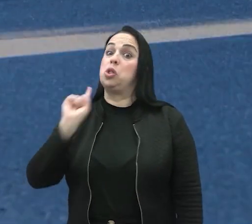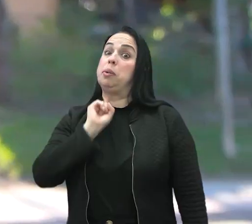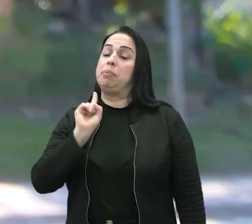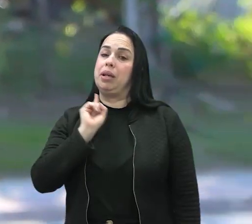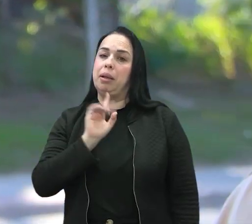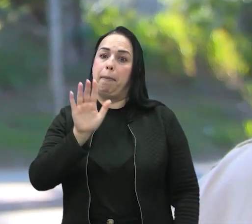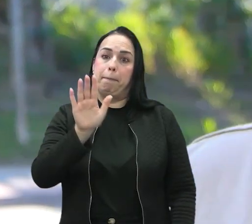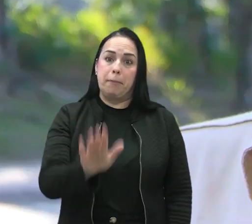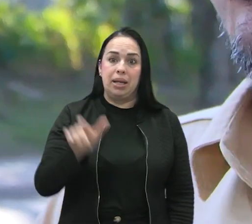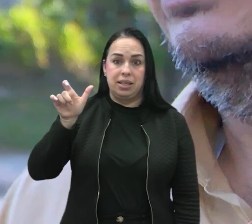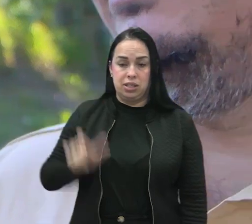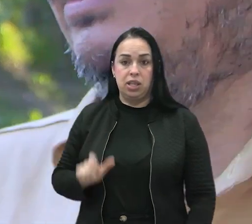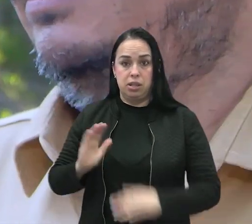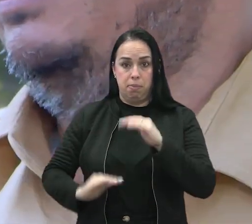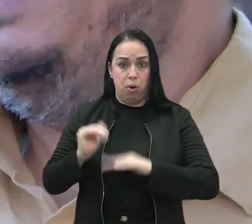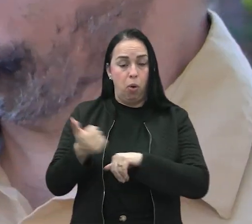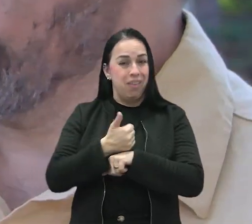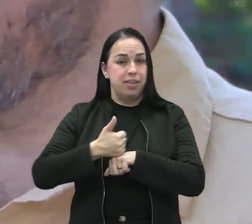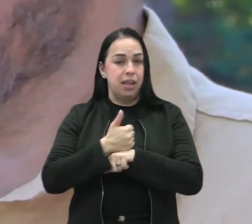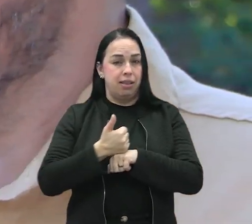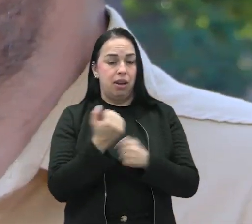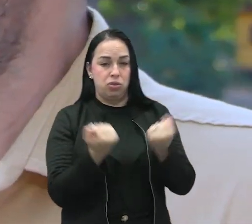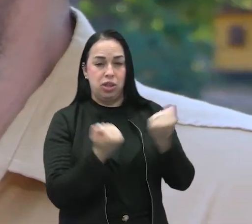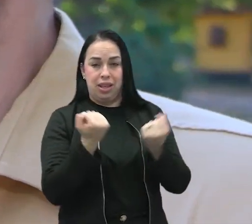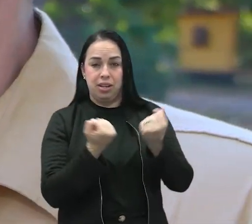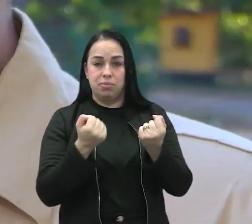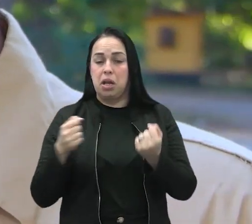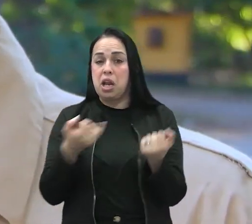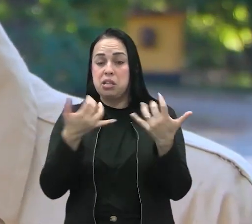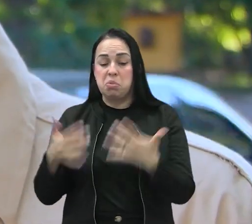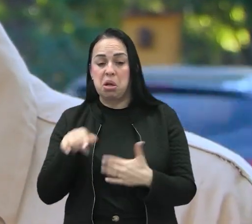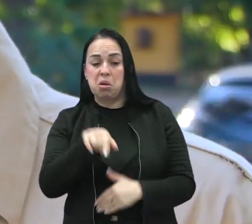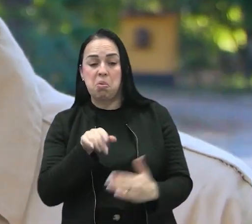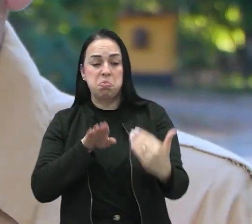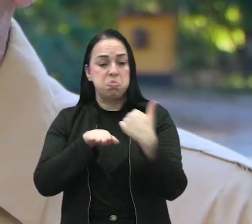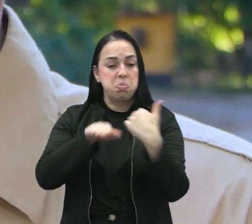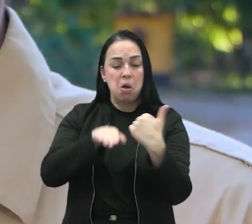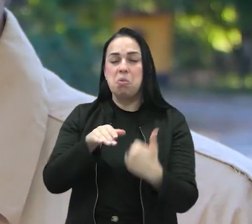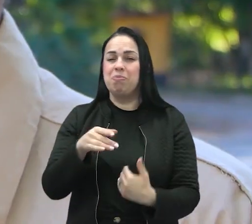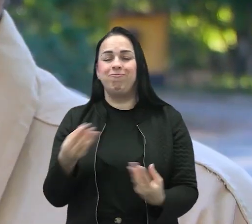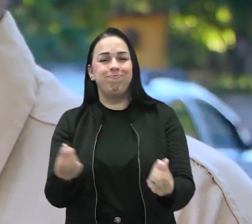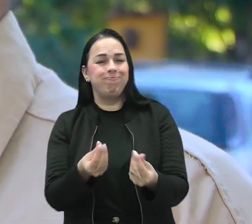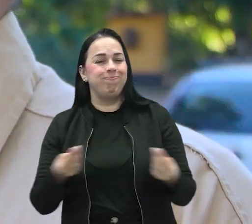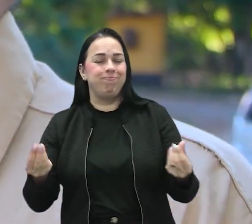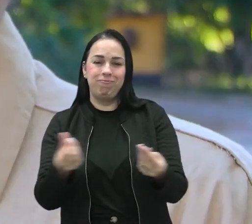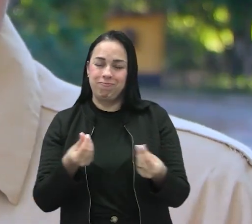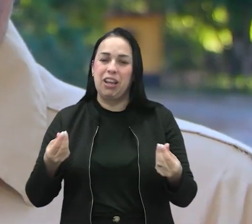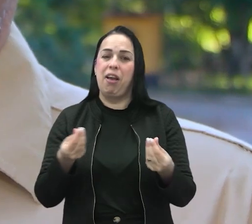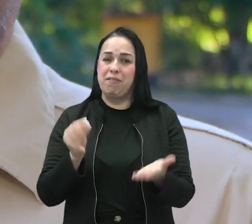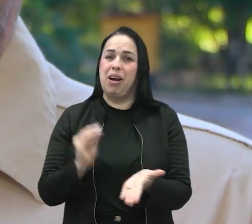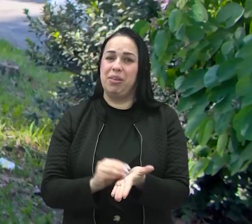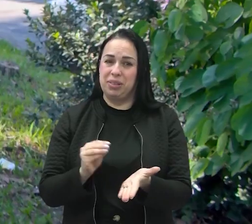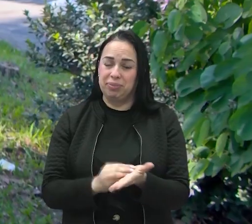Gerais. Só que, segundo esse especialista em trânsito e mobilidade, a estrutura da rodovia deixa a desejar na hora de atender